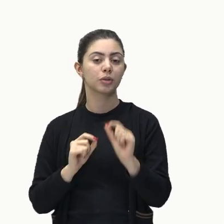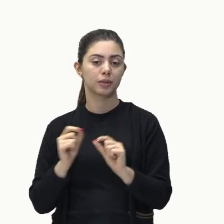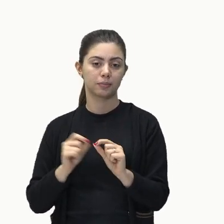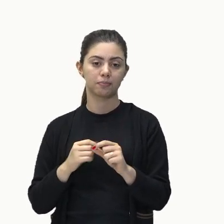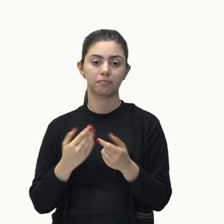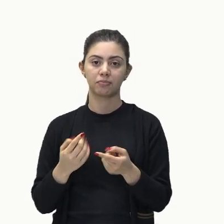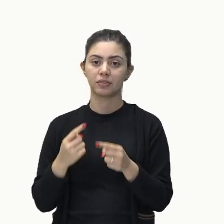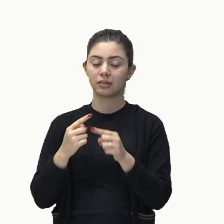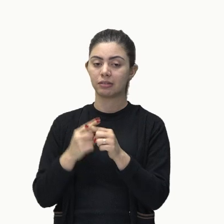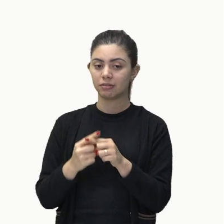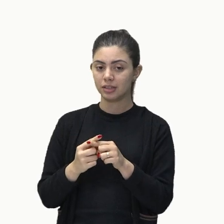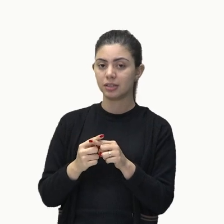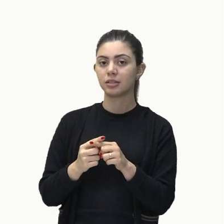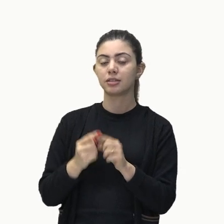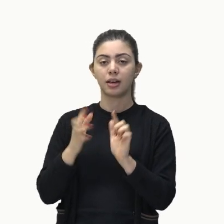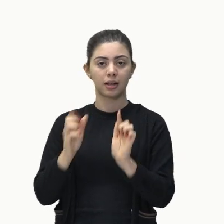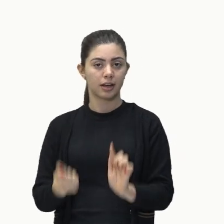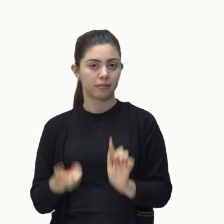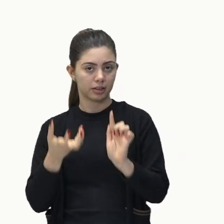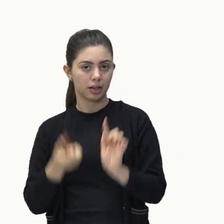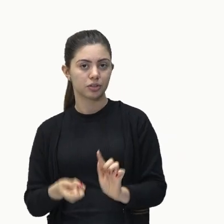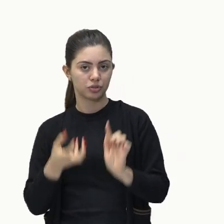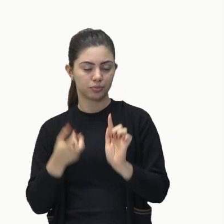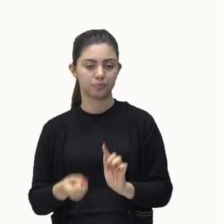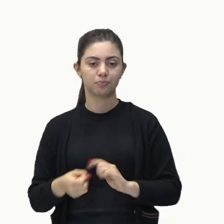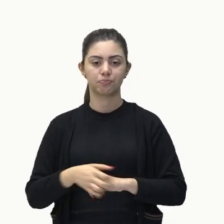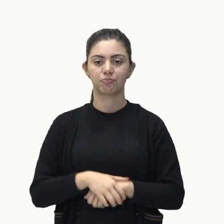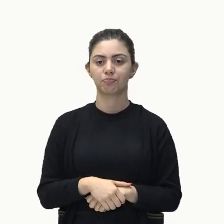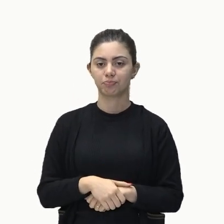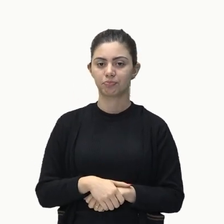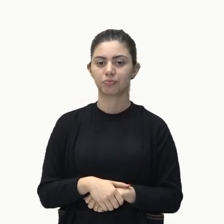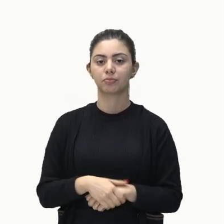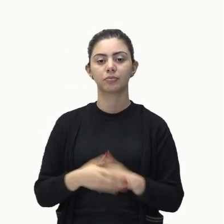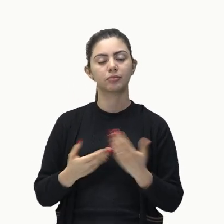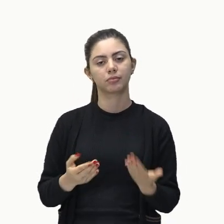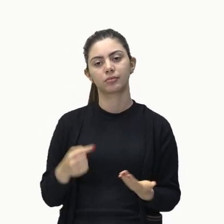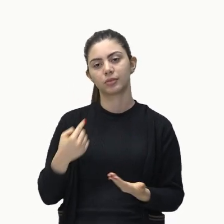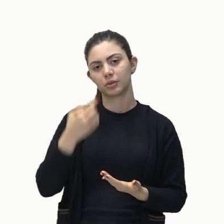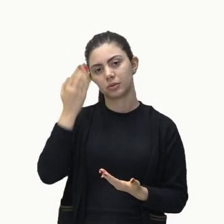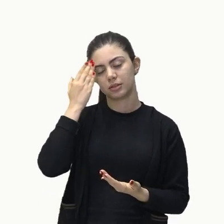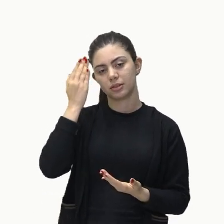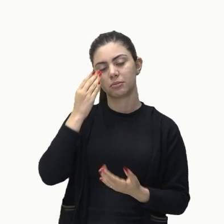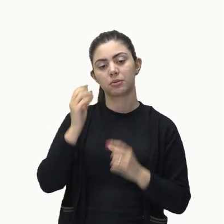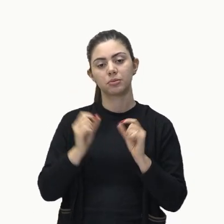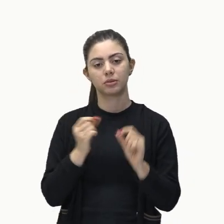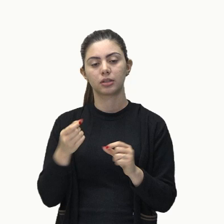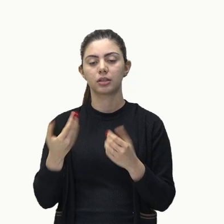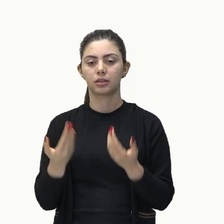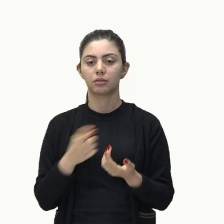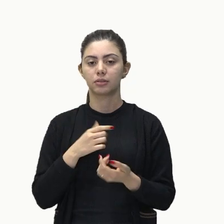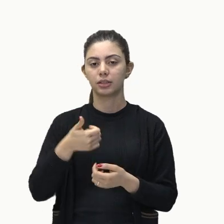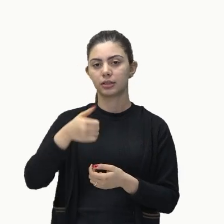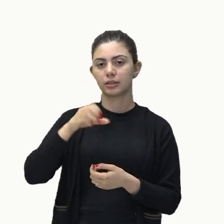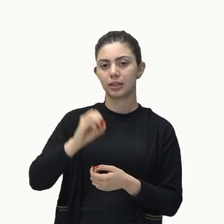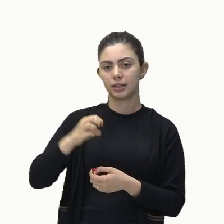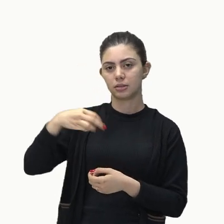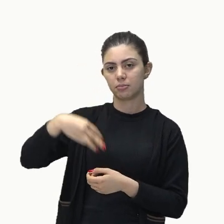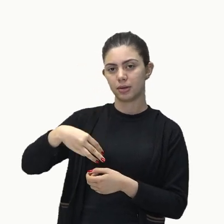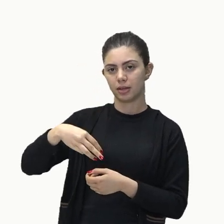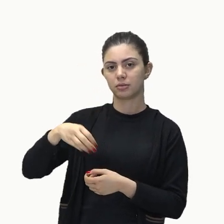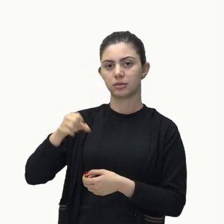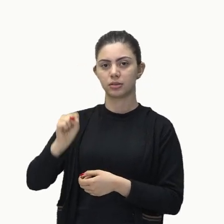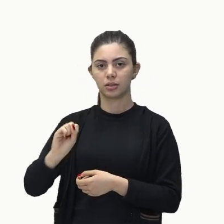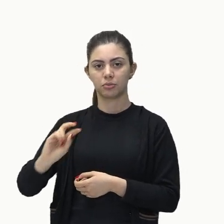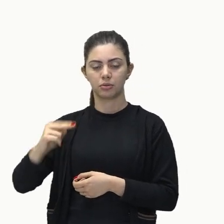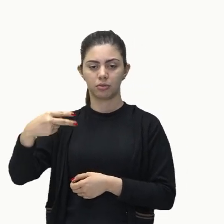a aceleração gravitacional, o G, né? Que constantemente, né, comumente vale 10 metros por segundo ao quadrado.